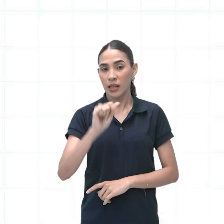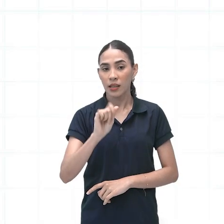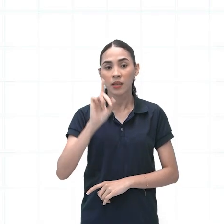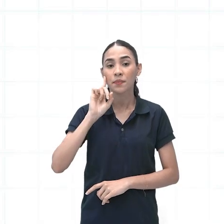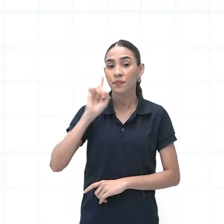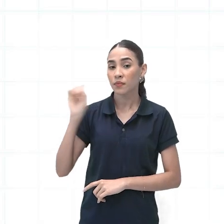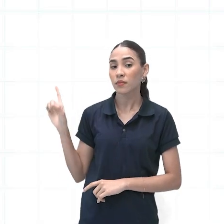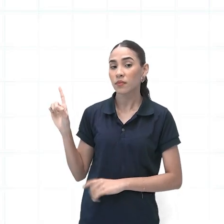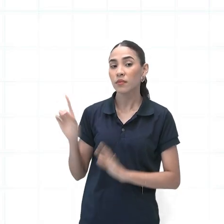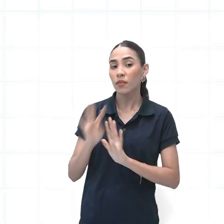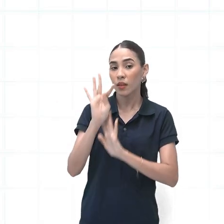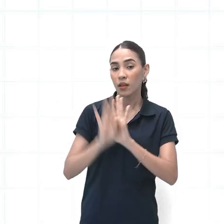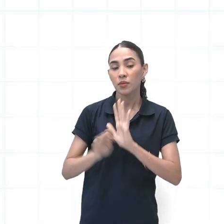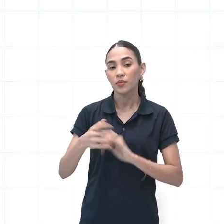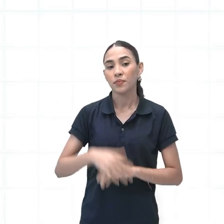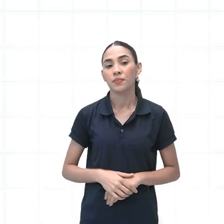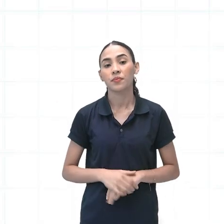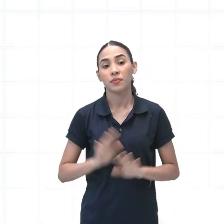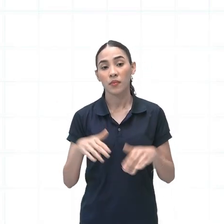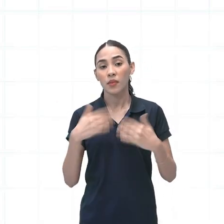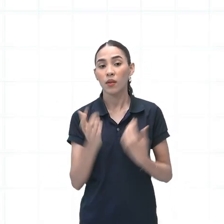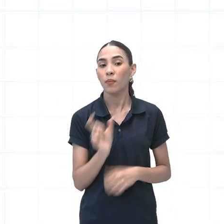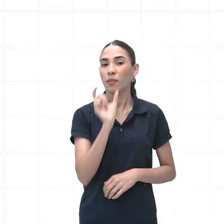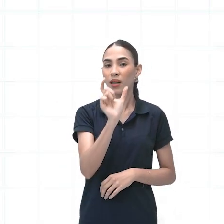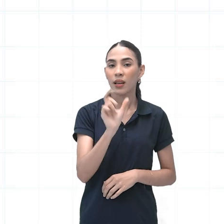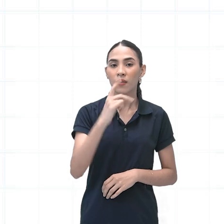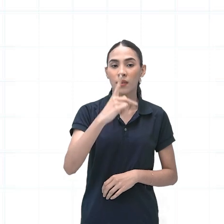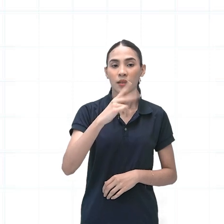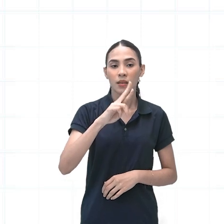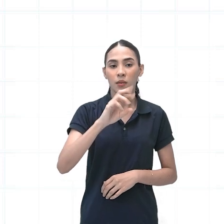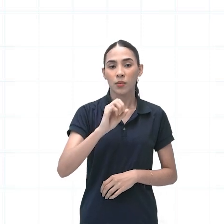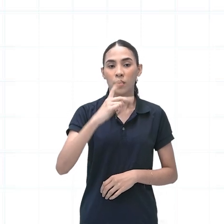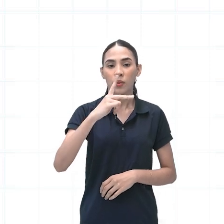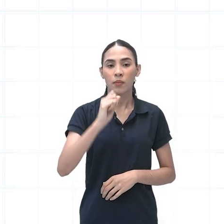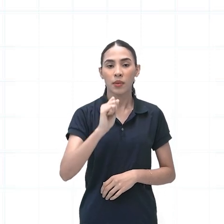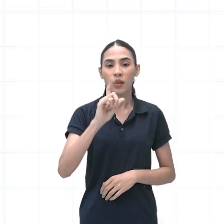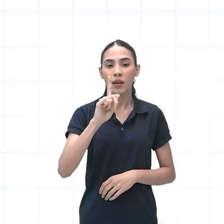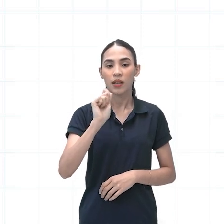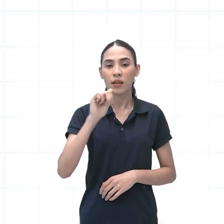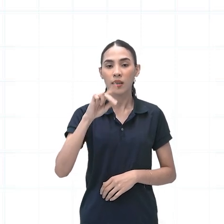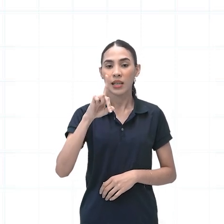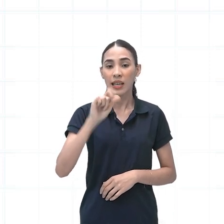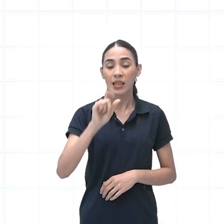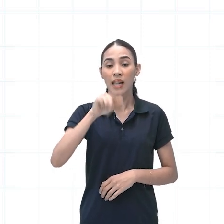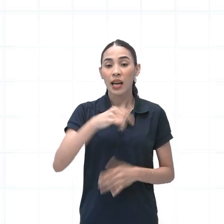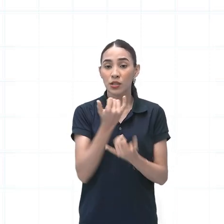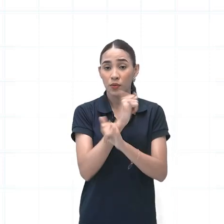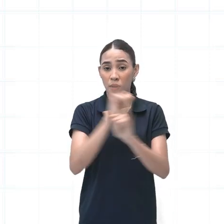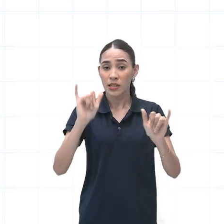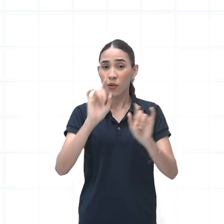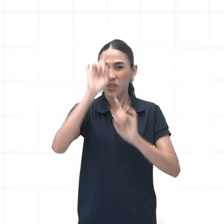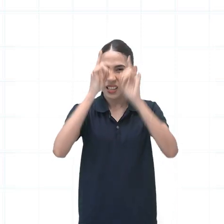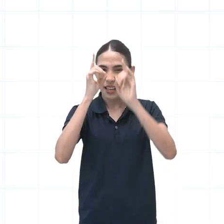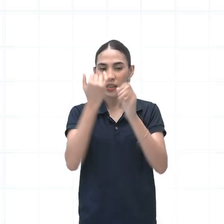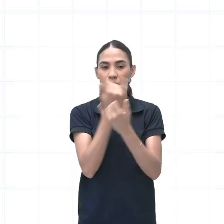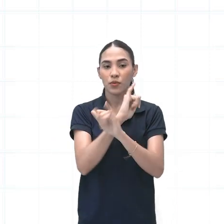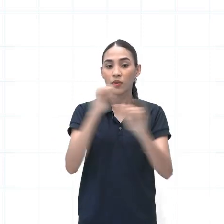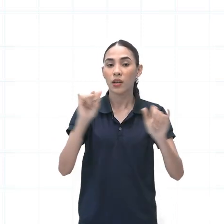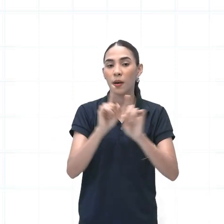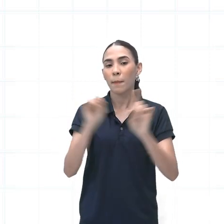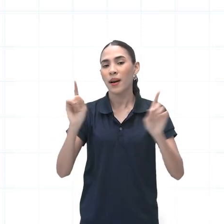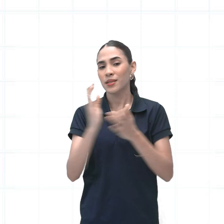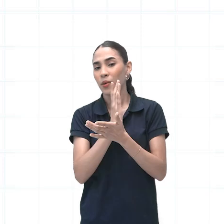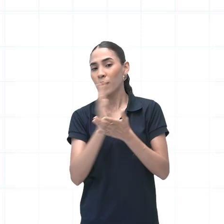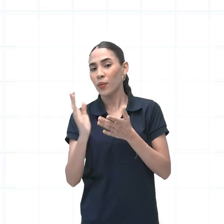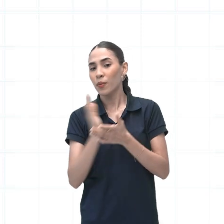vocês o nosso texto, a propaganda, o termo propaganda está relacionado à divulgação de ideias, porém,